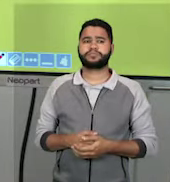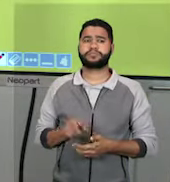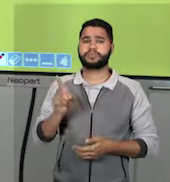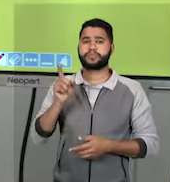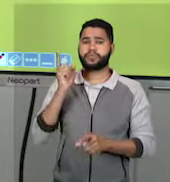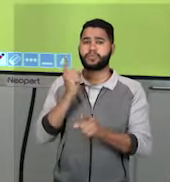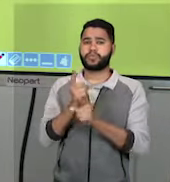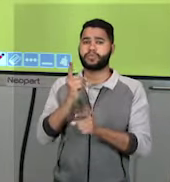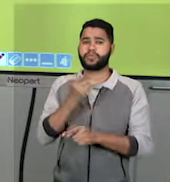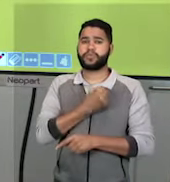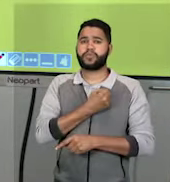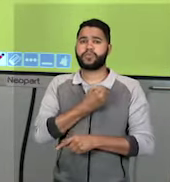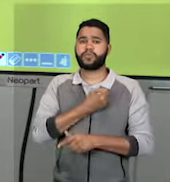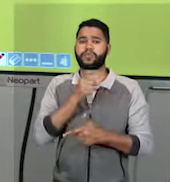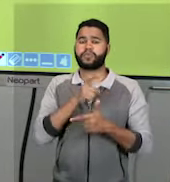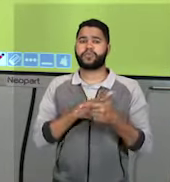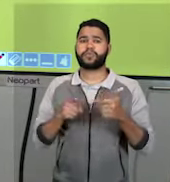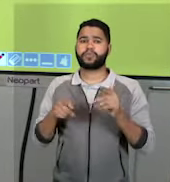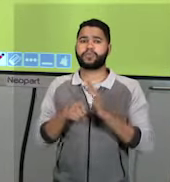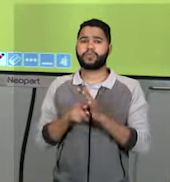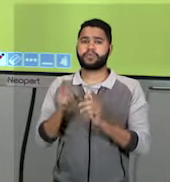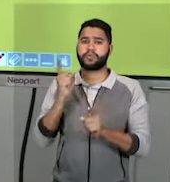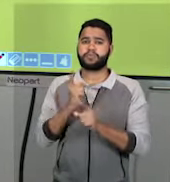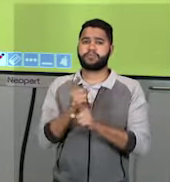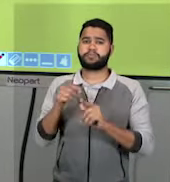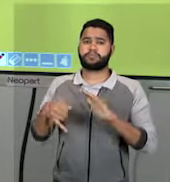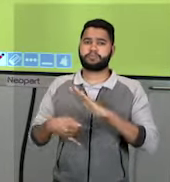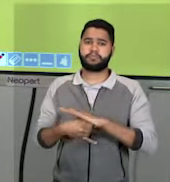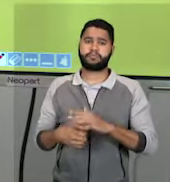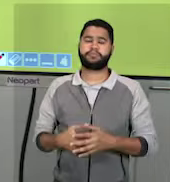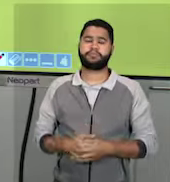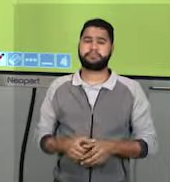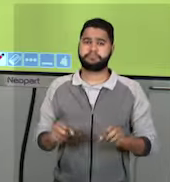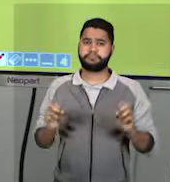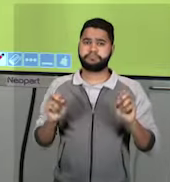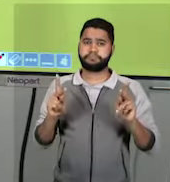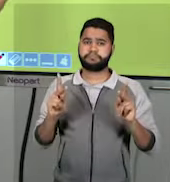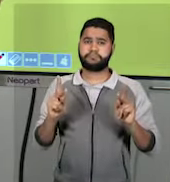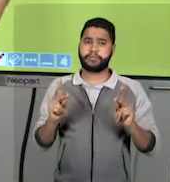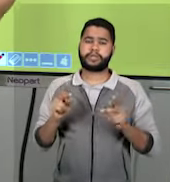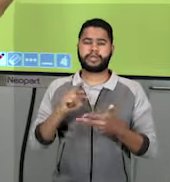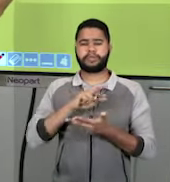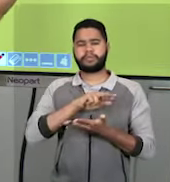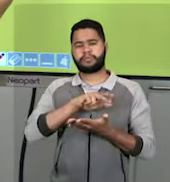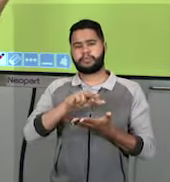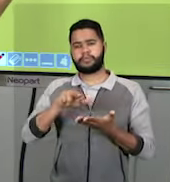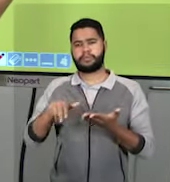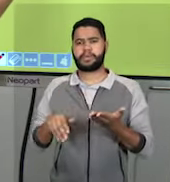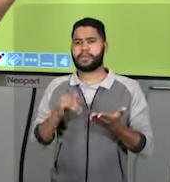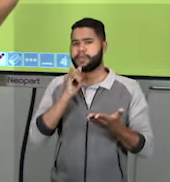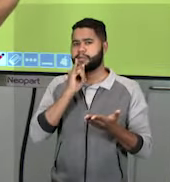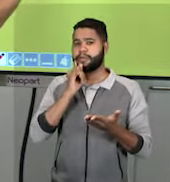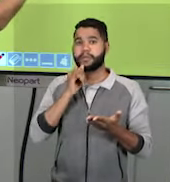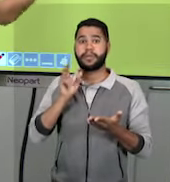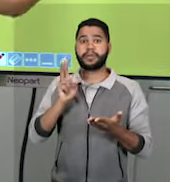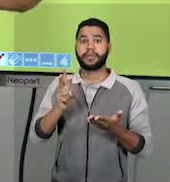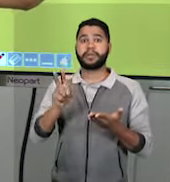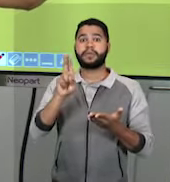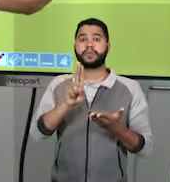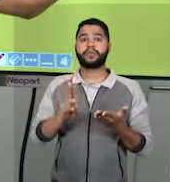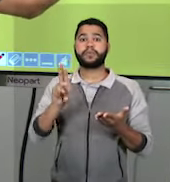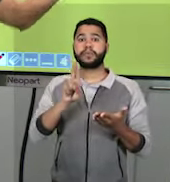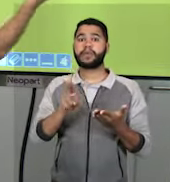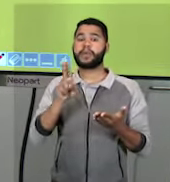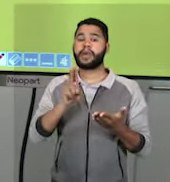valor, divido pelo valor encontrado embaixo. Ok? Então tem que ter vários exemplos, ó. Sempre utilizando